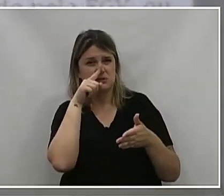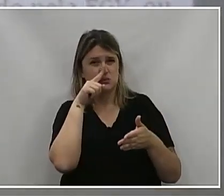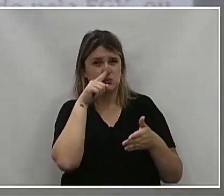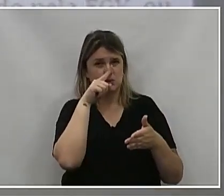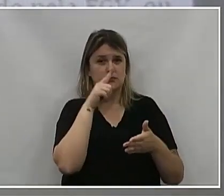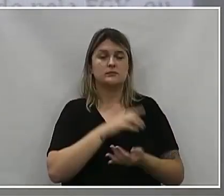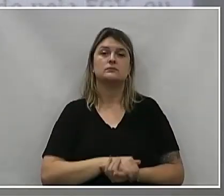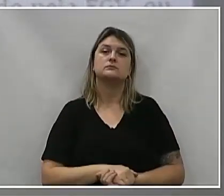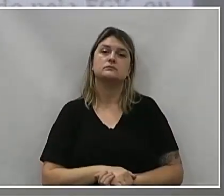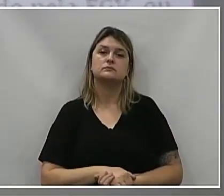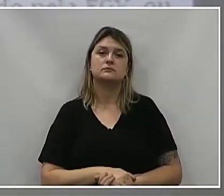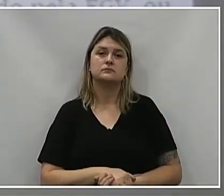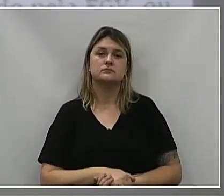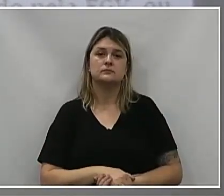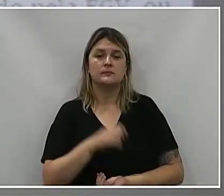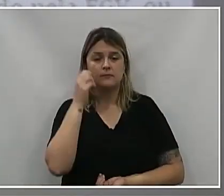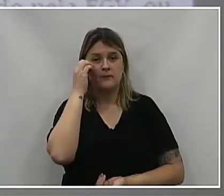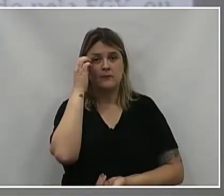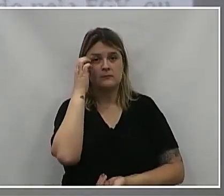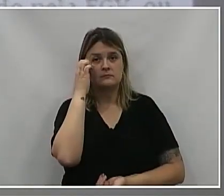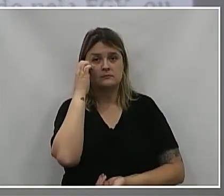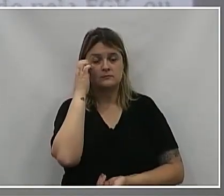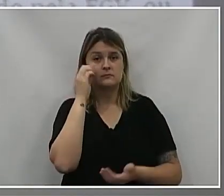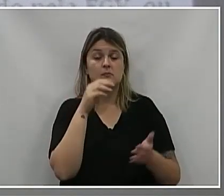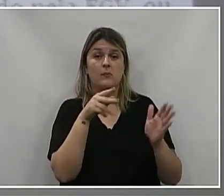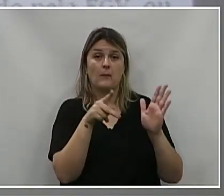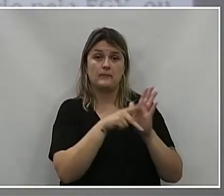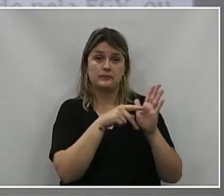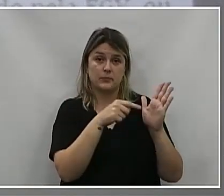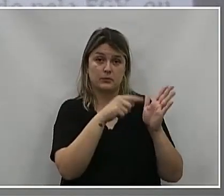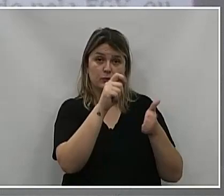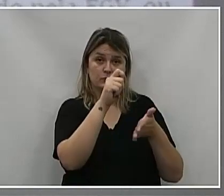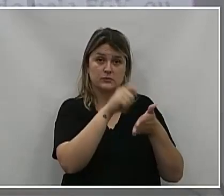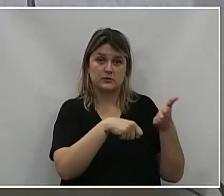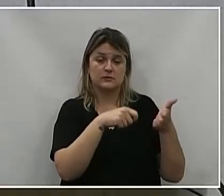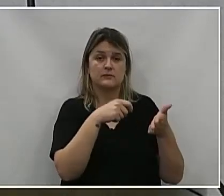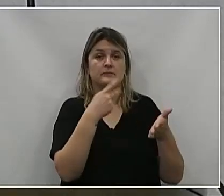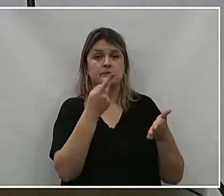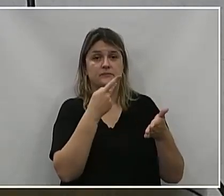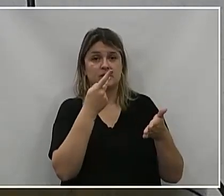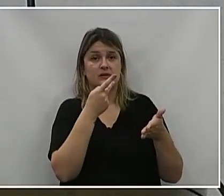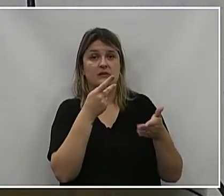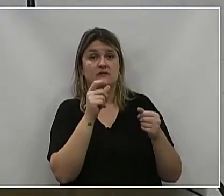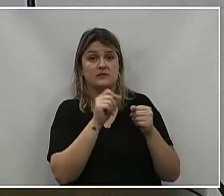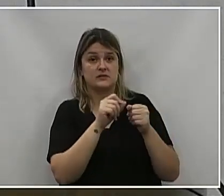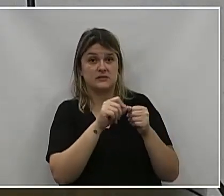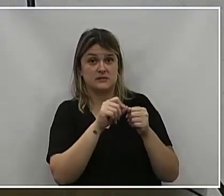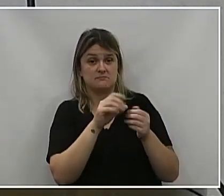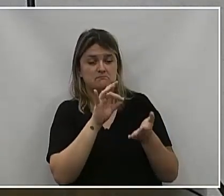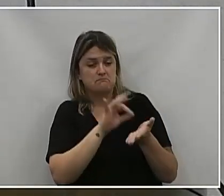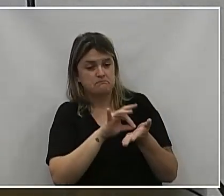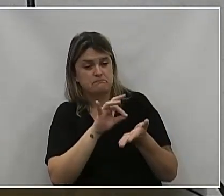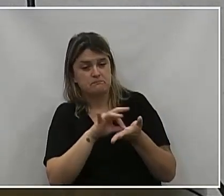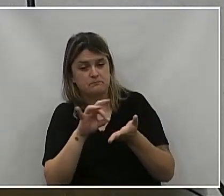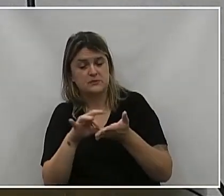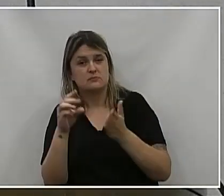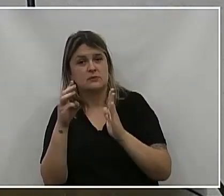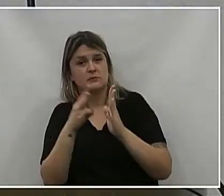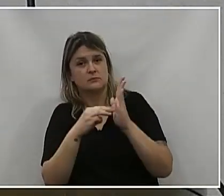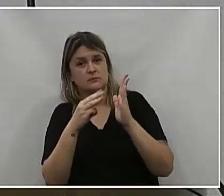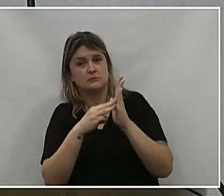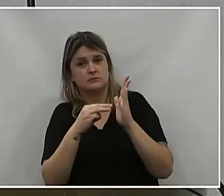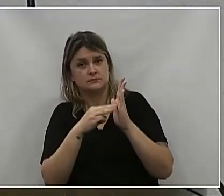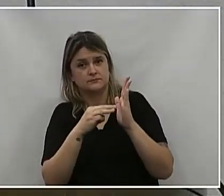perigoso. Tá? Inclusive, no próprio contrato está previsto que se sugere que se aplique a mesma